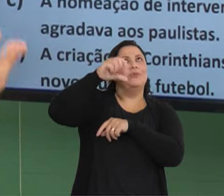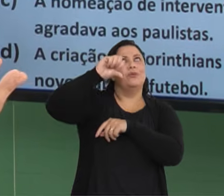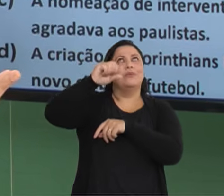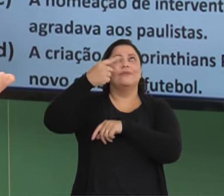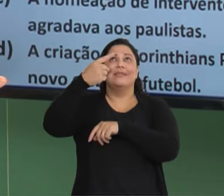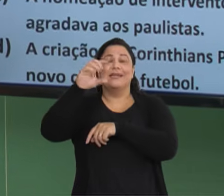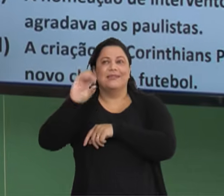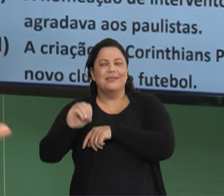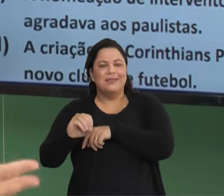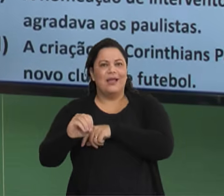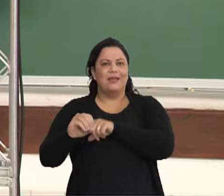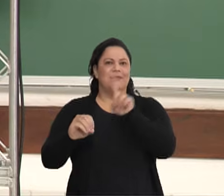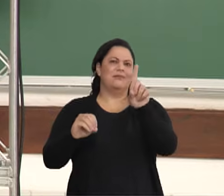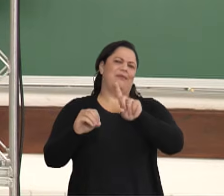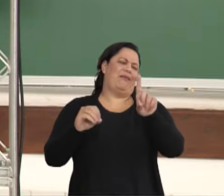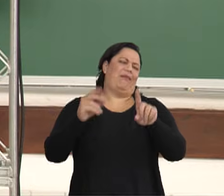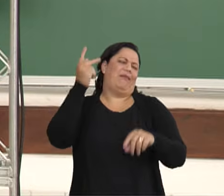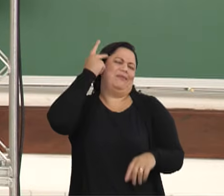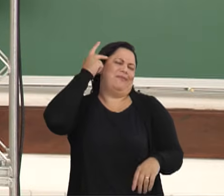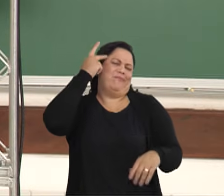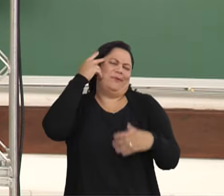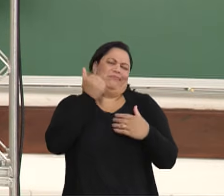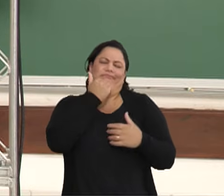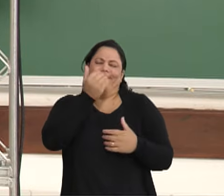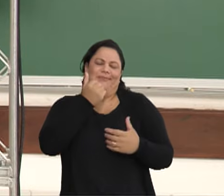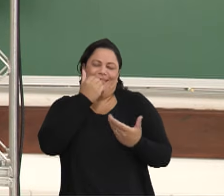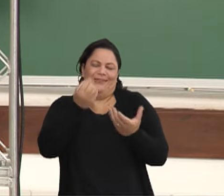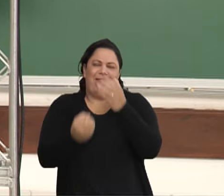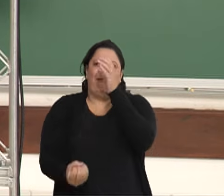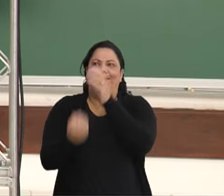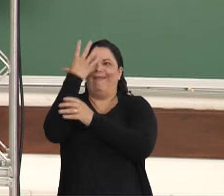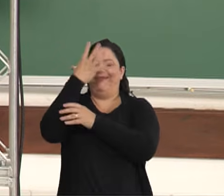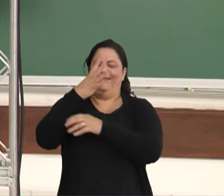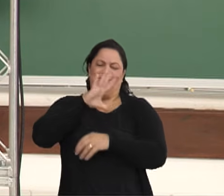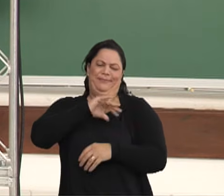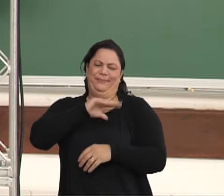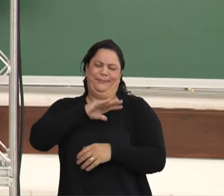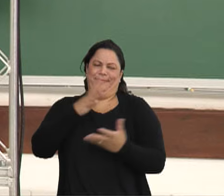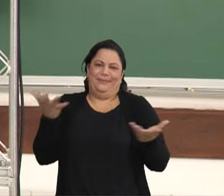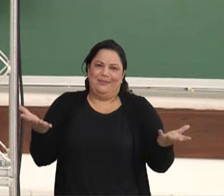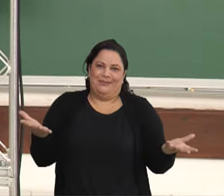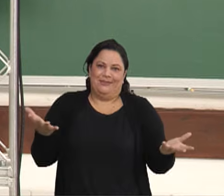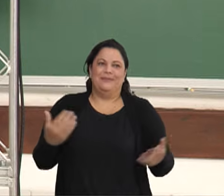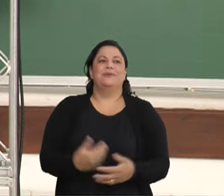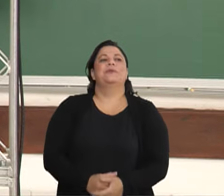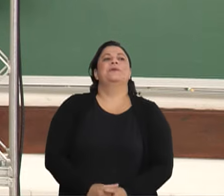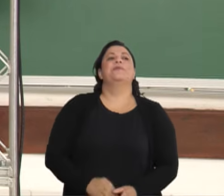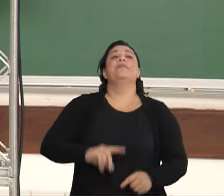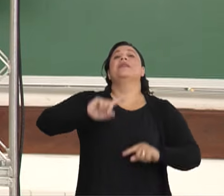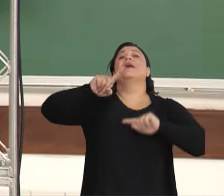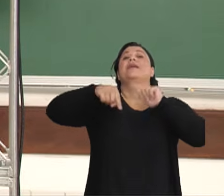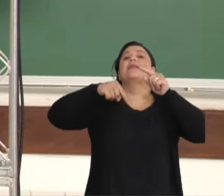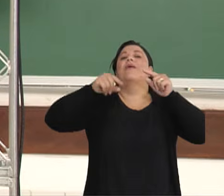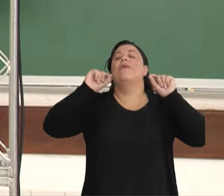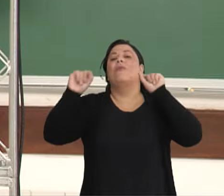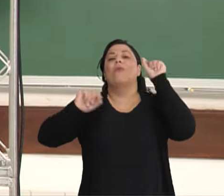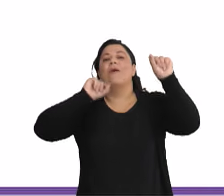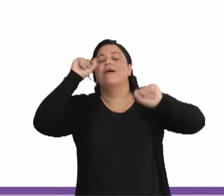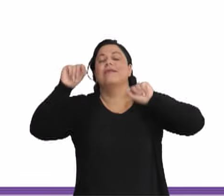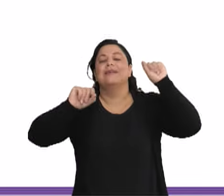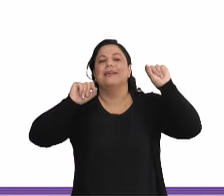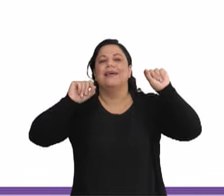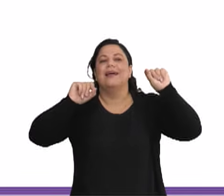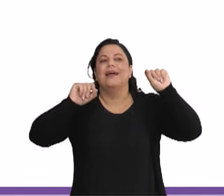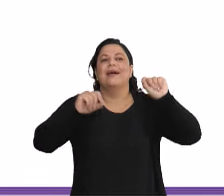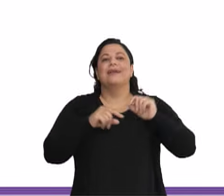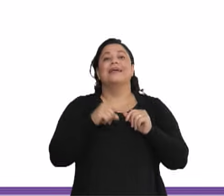uma guerra porque foi criado um clube de futebol. Essa alternativa é bem absurda. Então, portanto, só pode ser para você